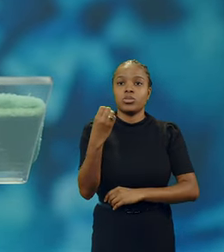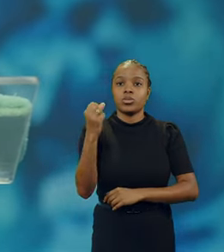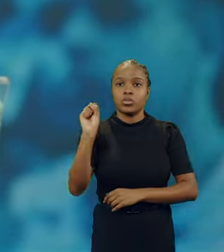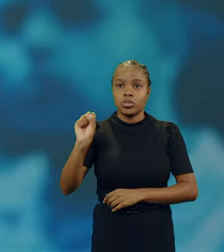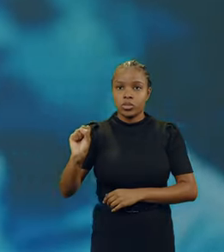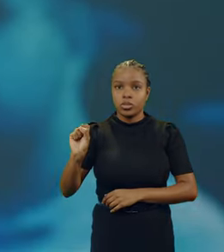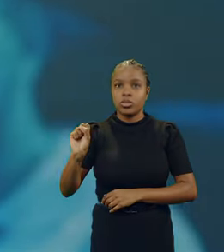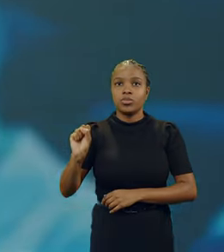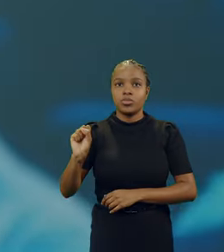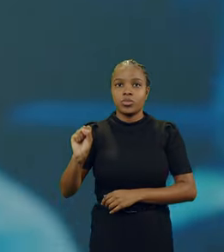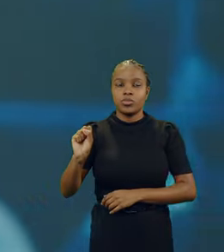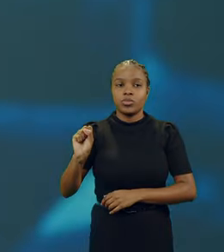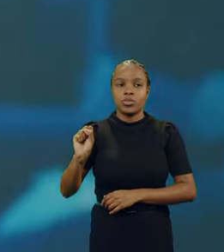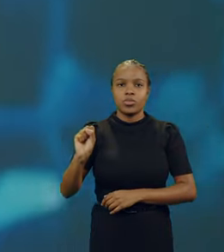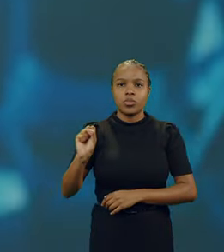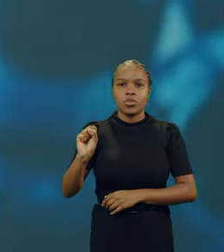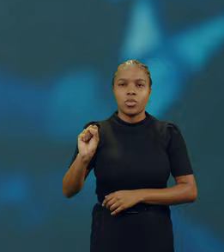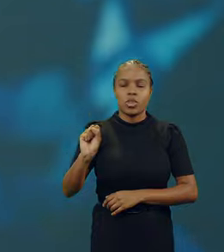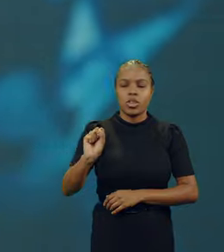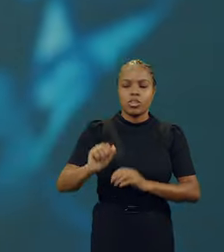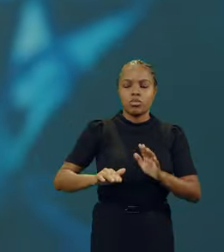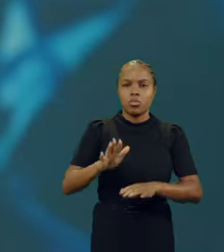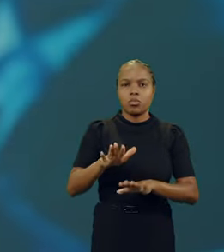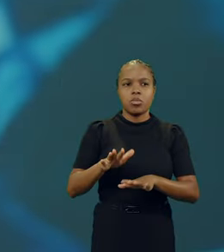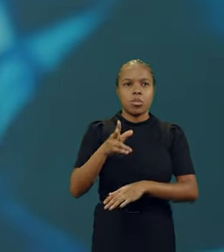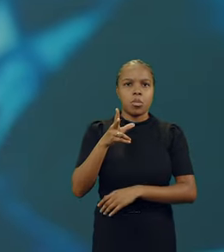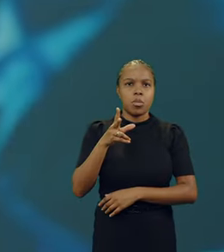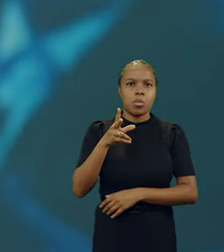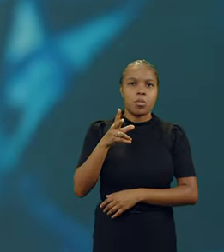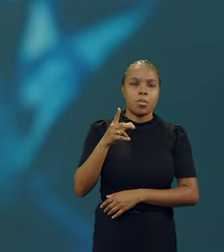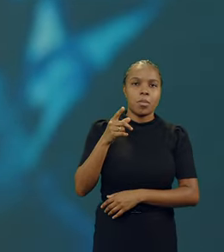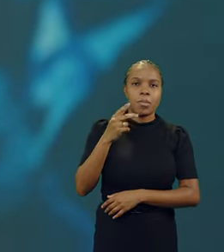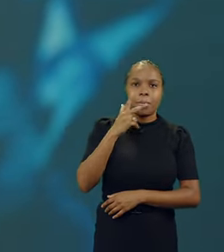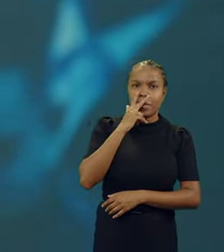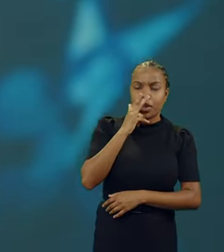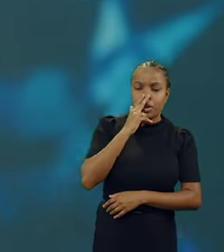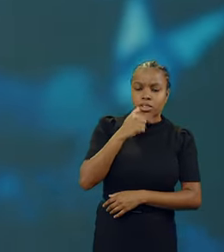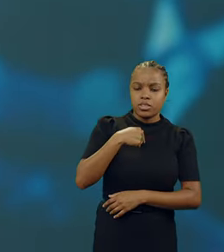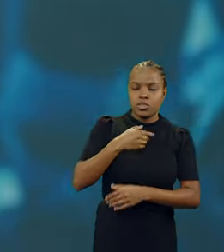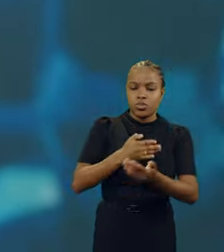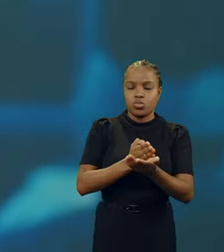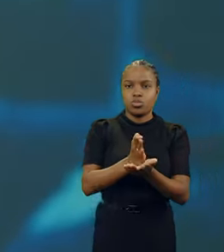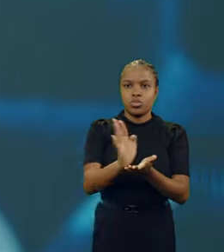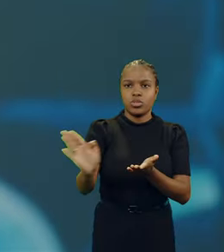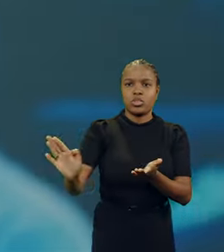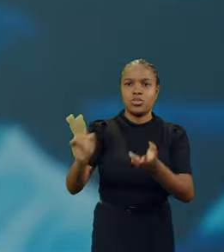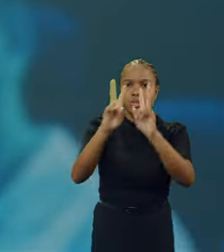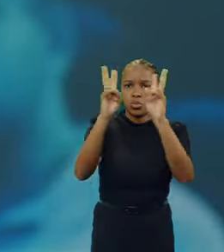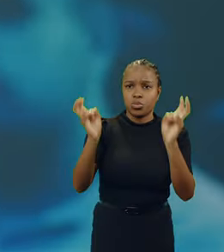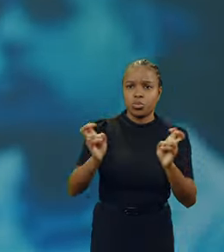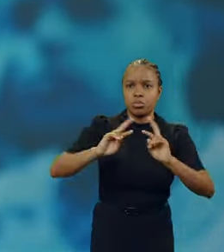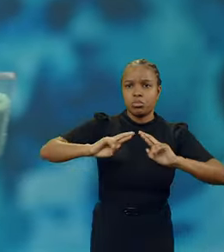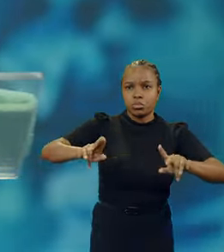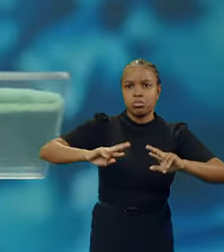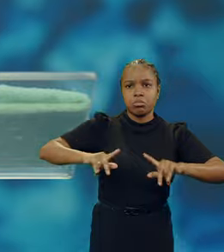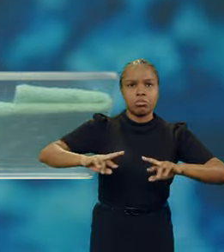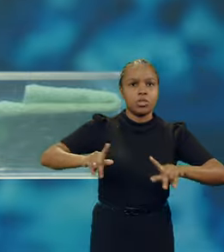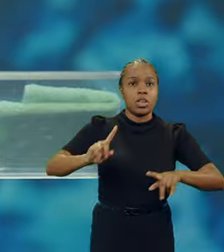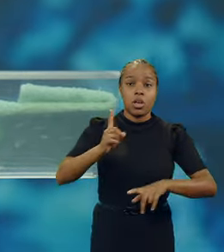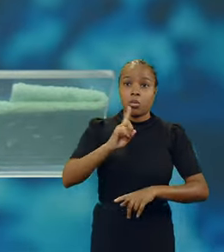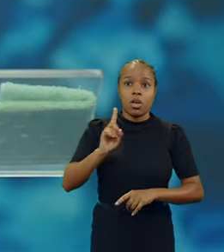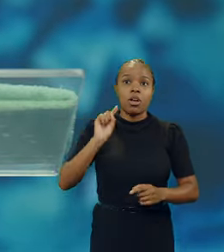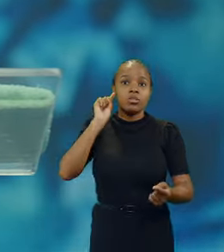Até vai parecer que eu estou fugindo um pouco do assunto, mas você vai ver que eu não